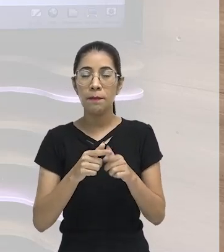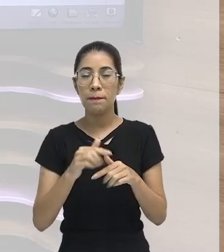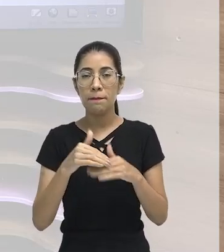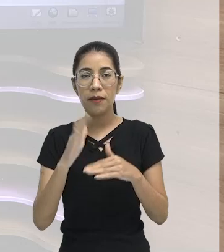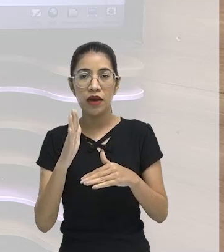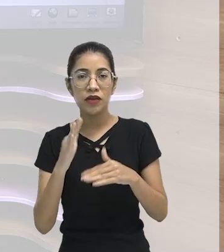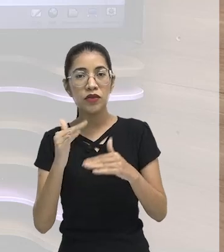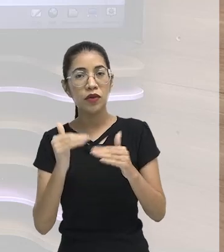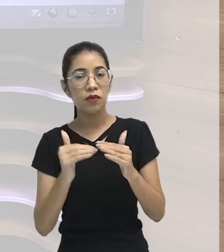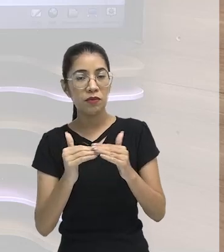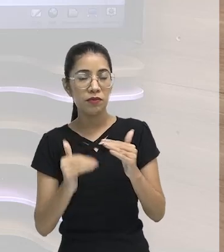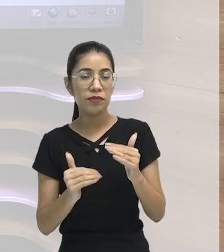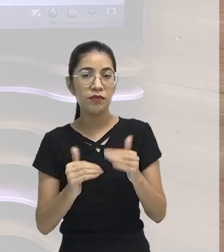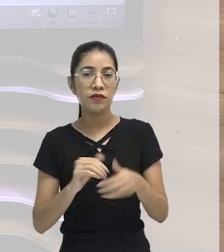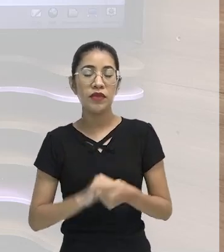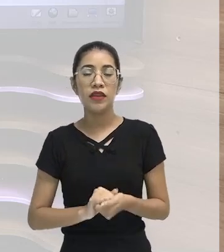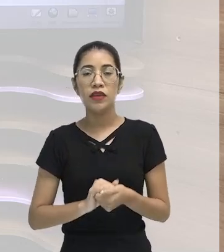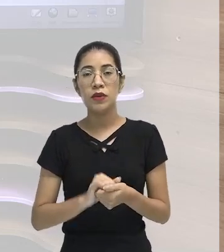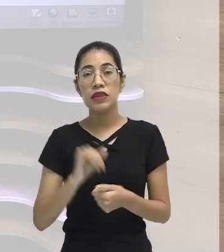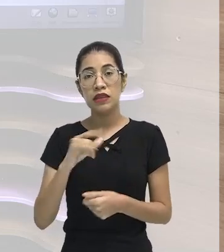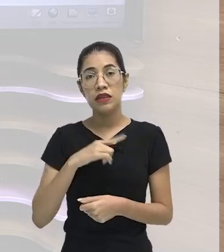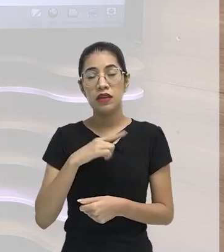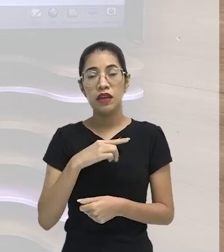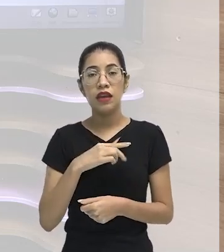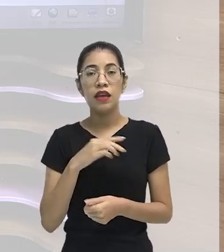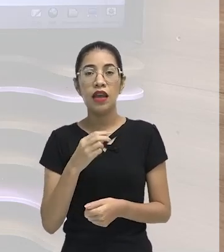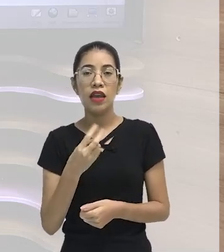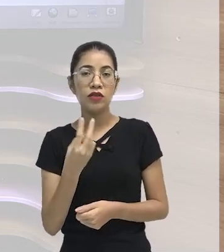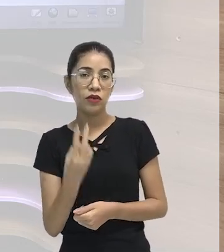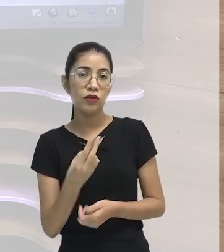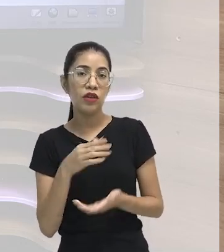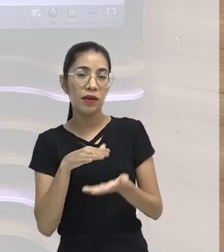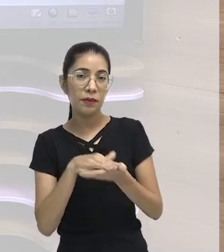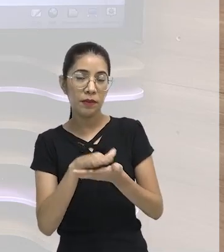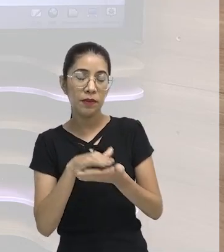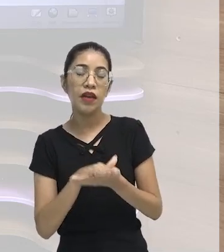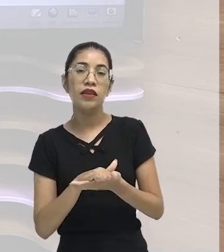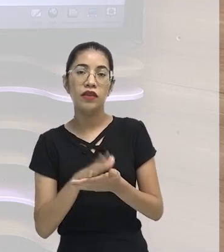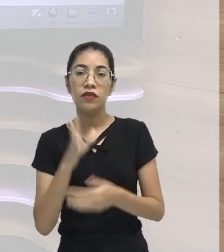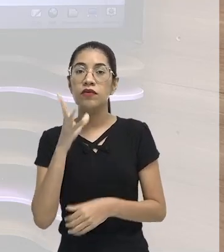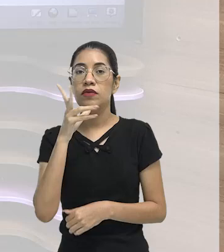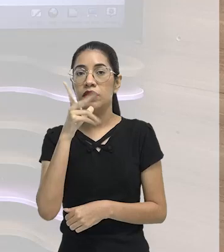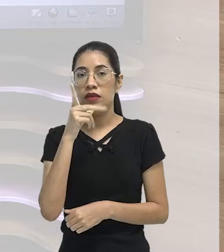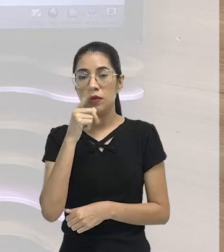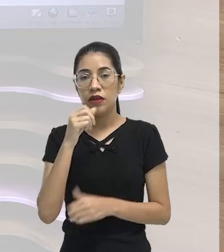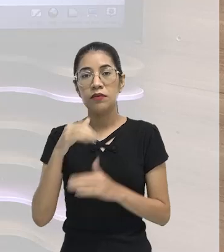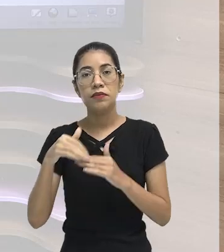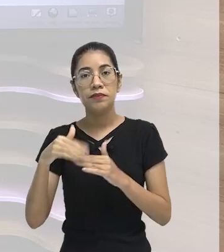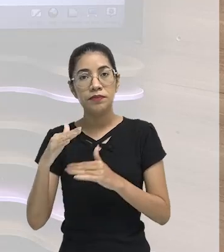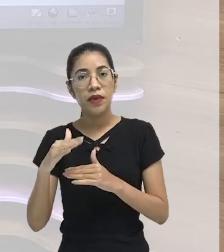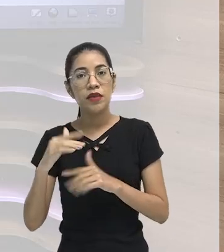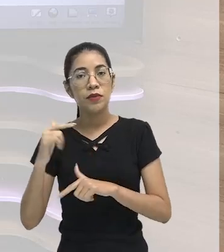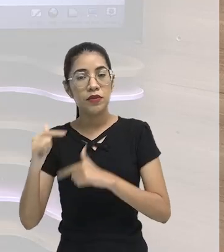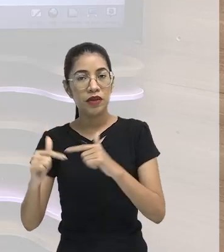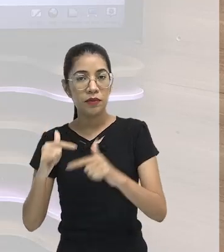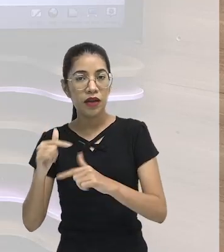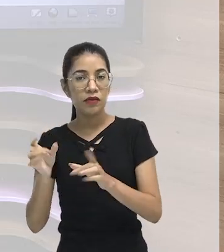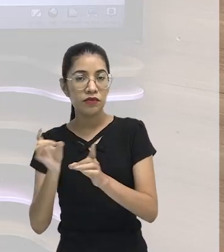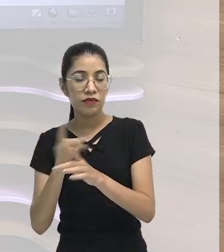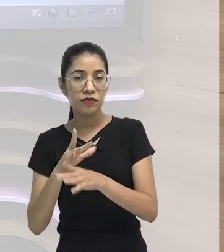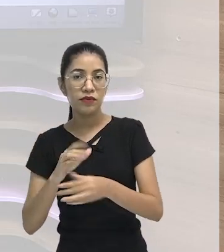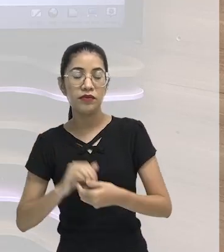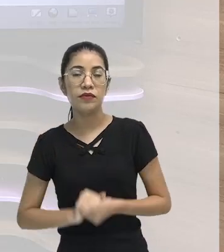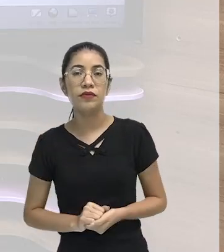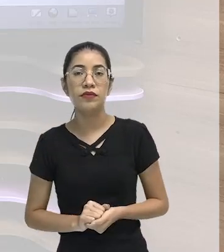É lógico que, como tem menos máquina trabalhando, a gente vai demorar mais a fazer o mesmo serviço.